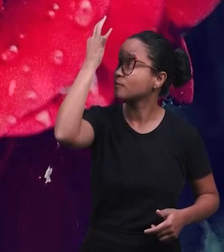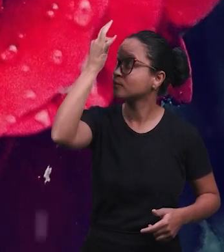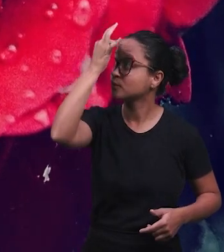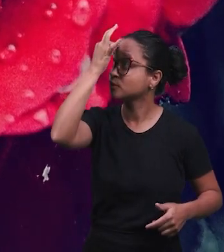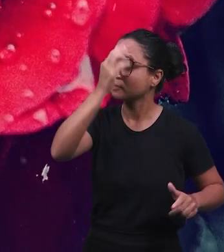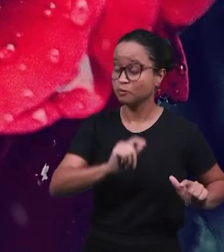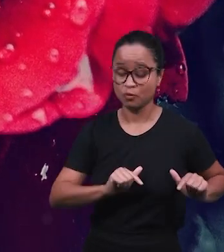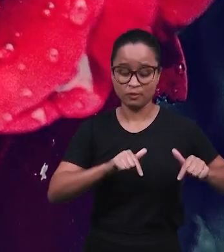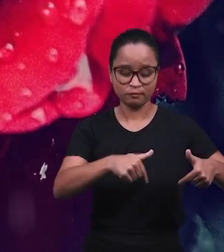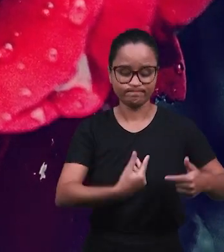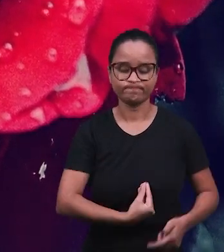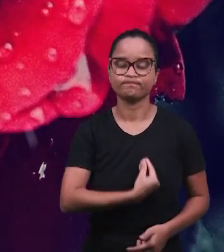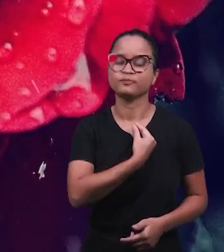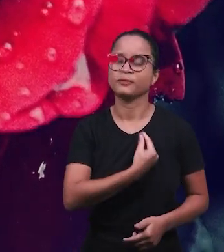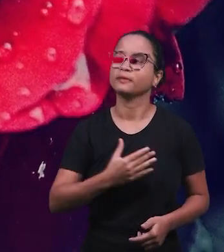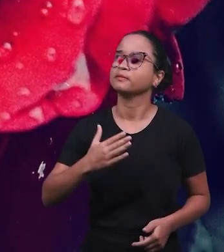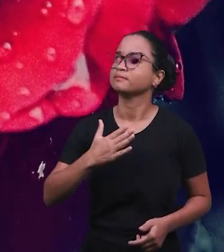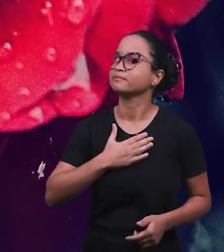sobre mim,